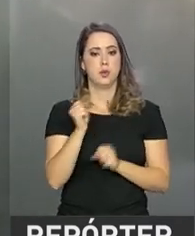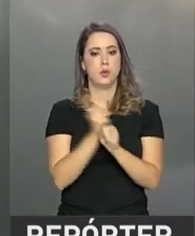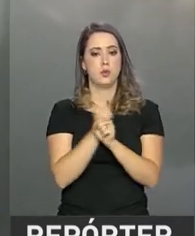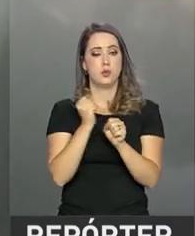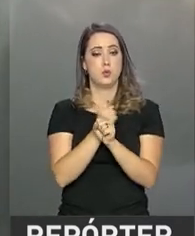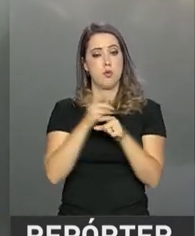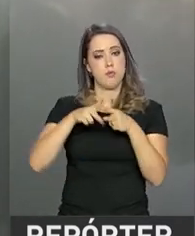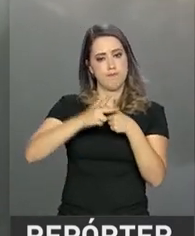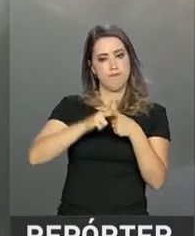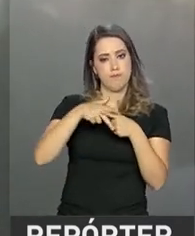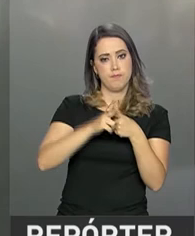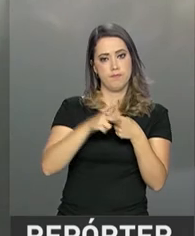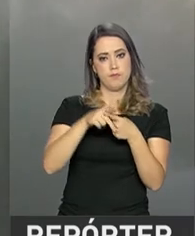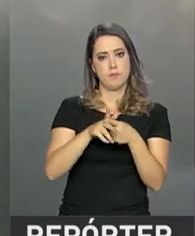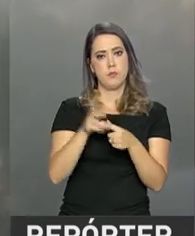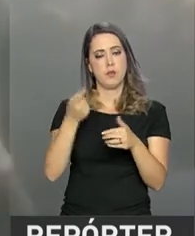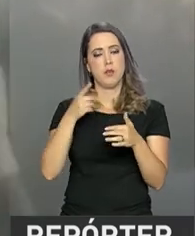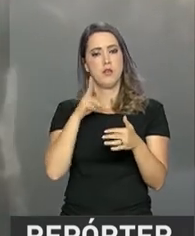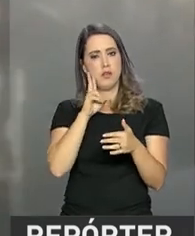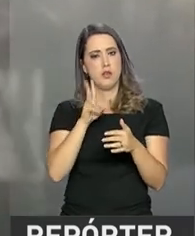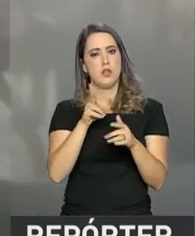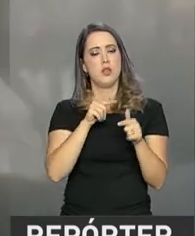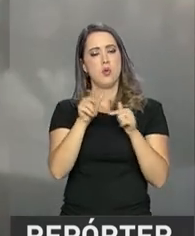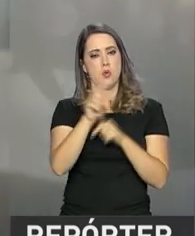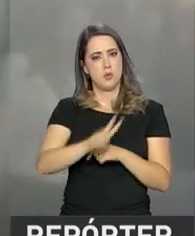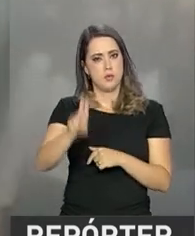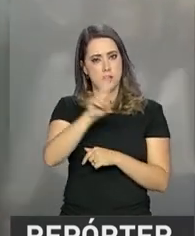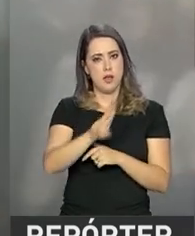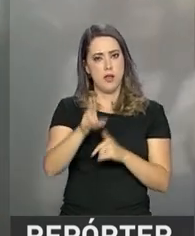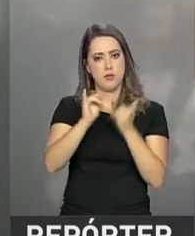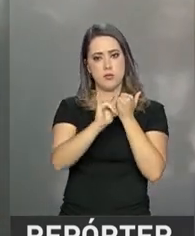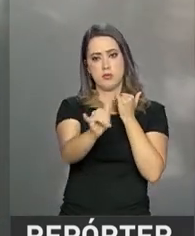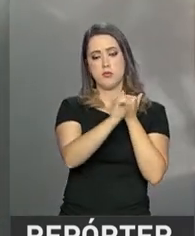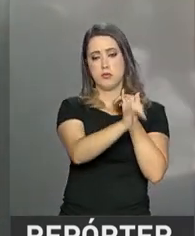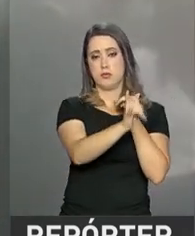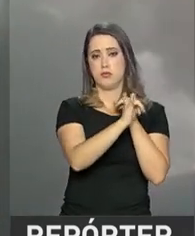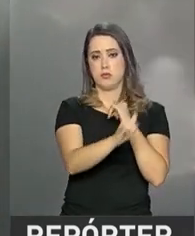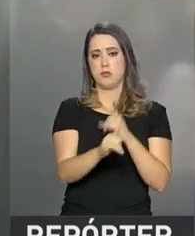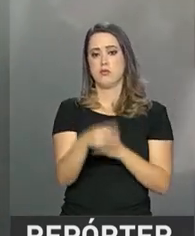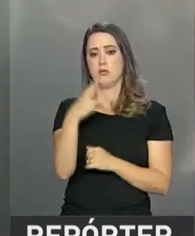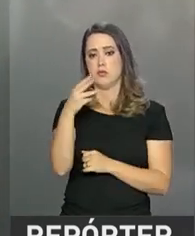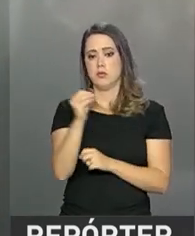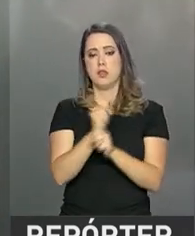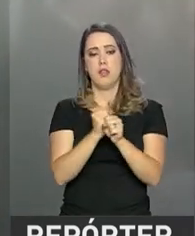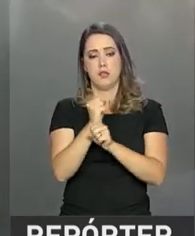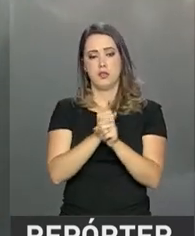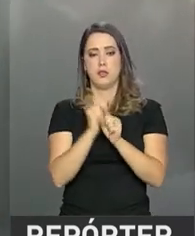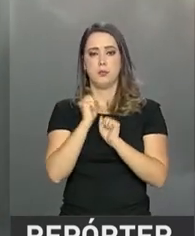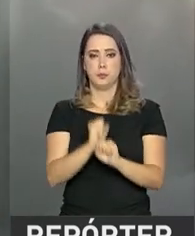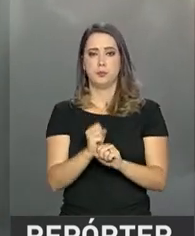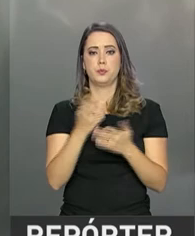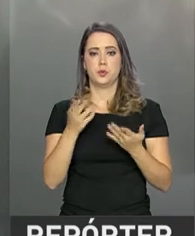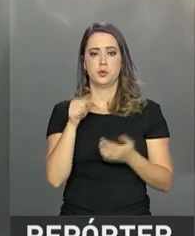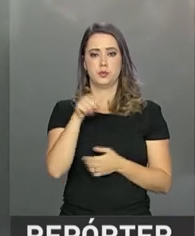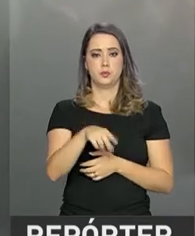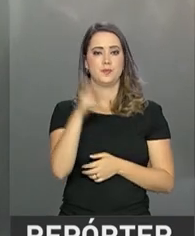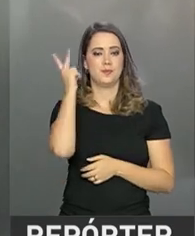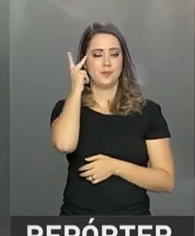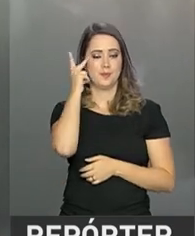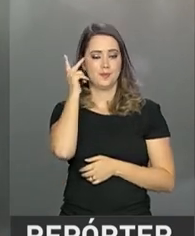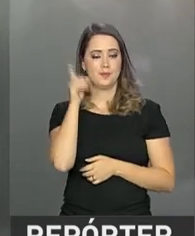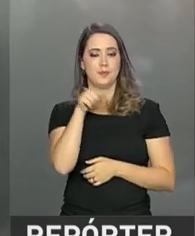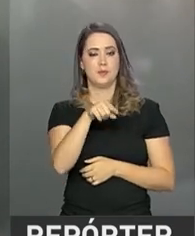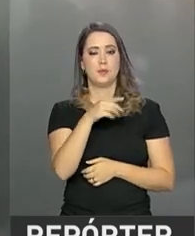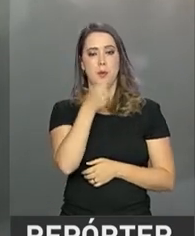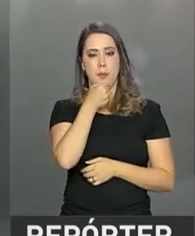dar manutenção e explorar as linhas de transmissão por um período de 30 anos. Da Bolsa de Valores de São